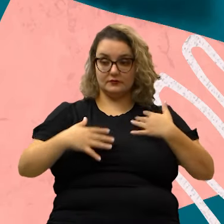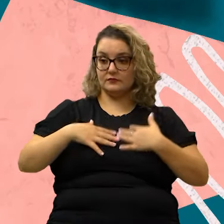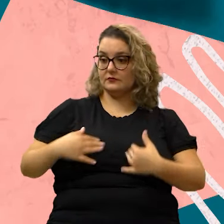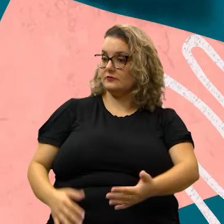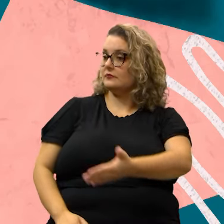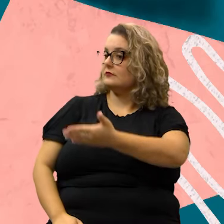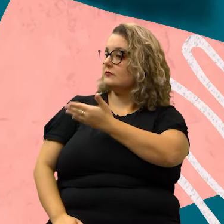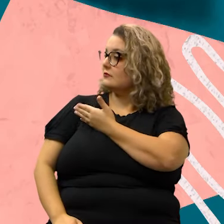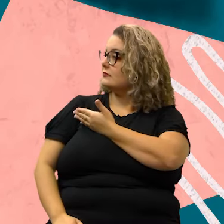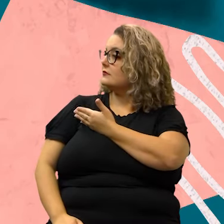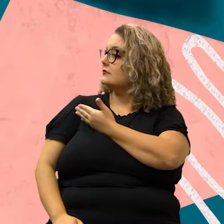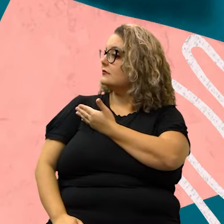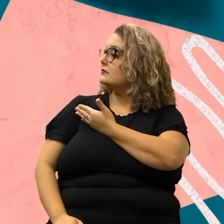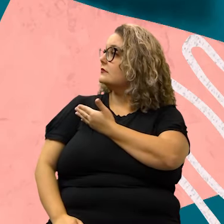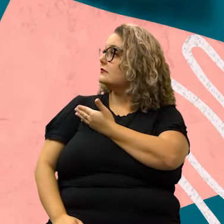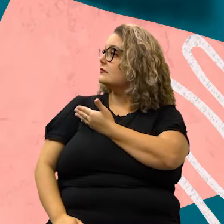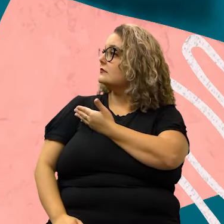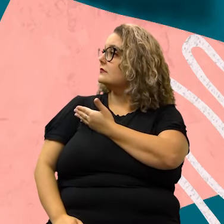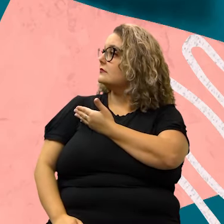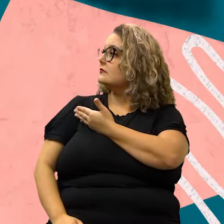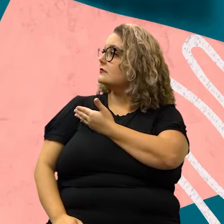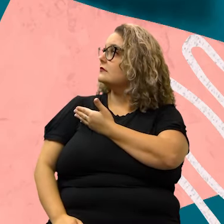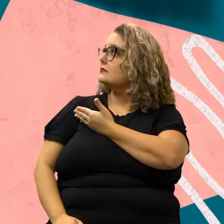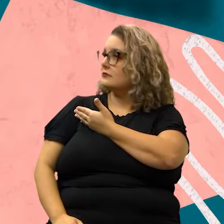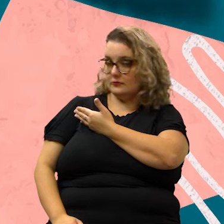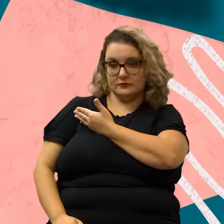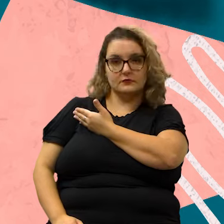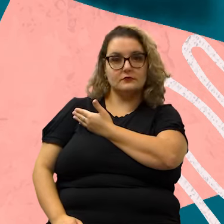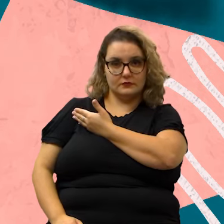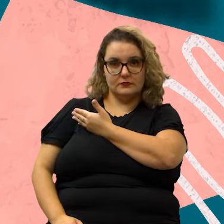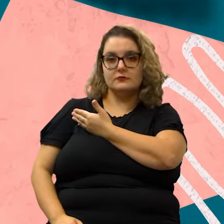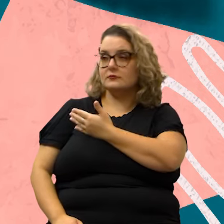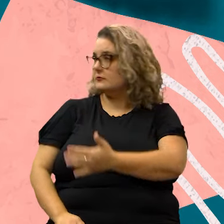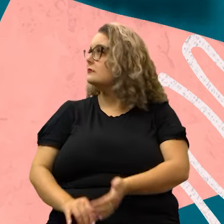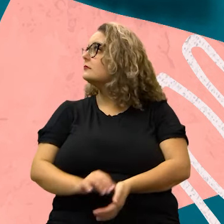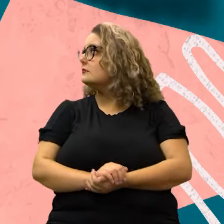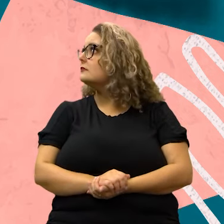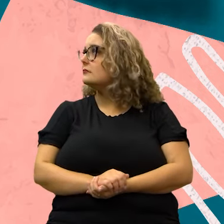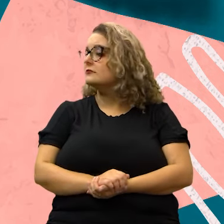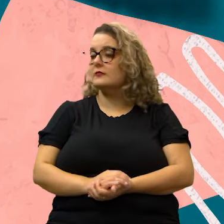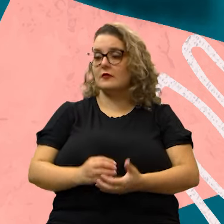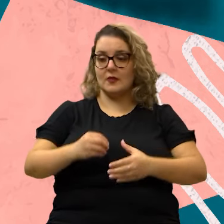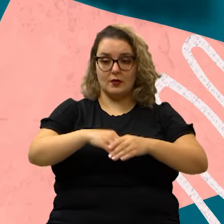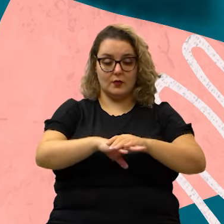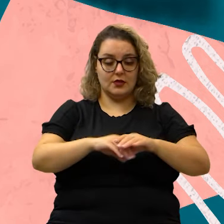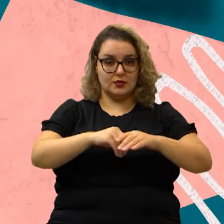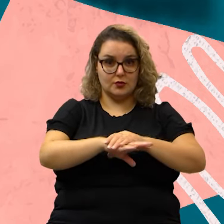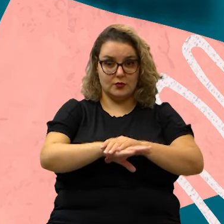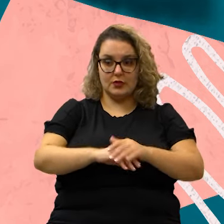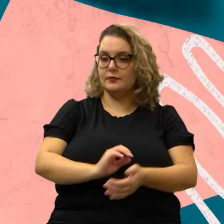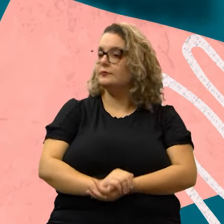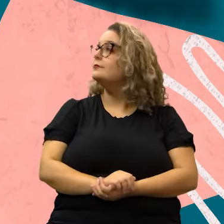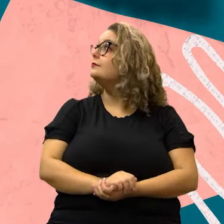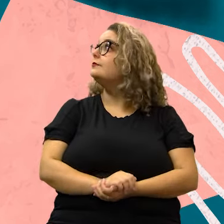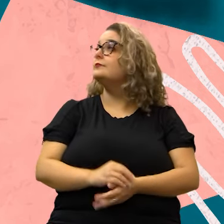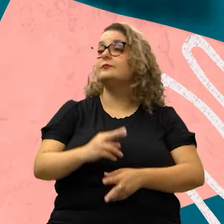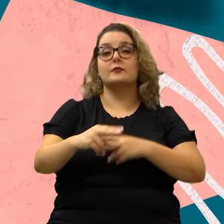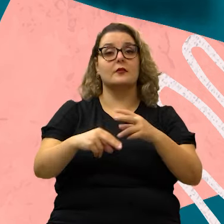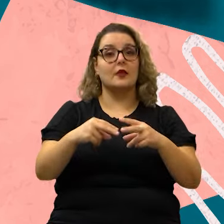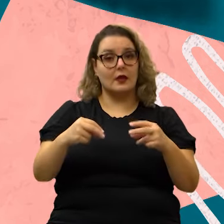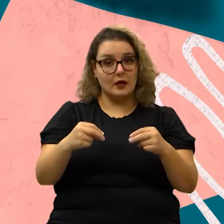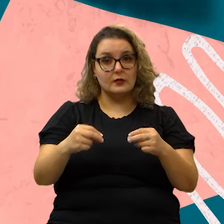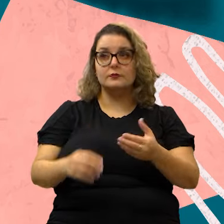tecido tipo plush, microsoft, feltro ou tecido pelúcia, enchimento, laços